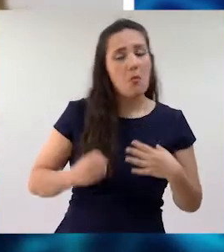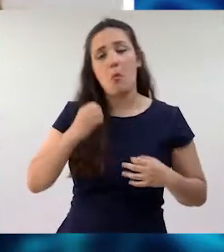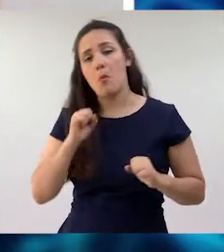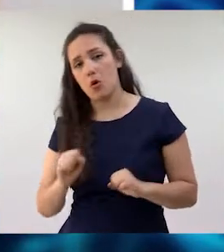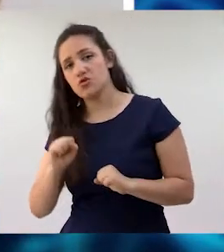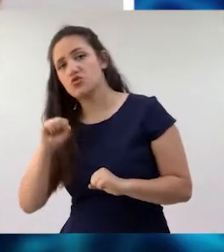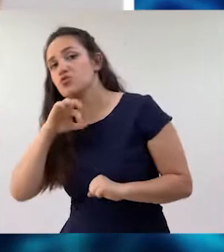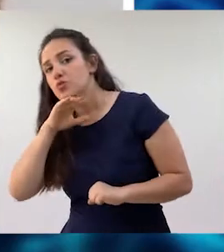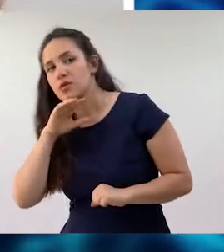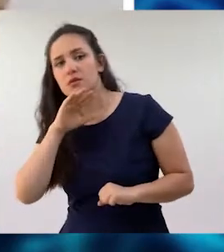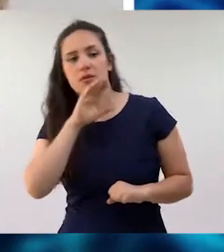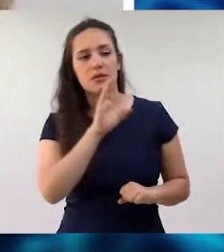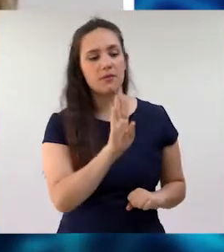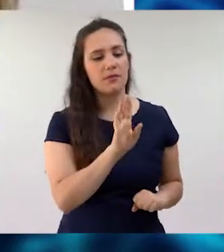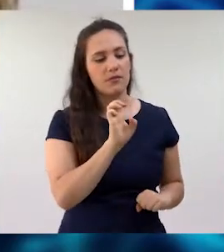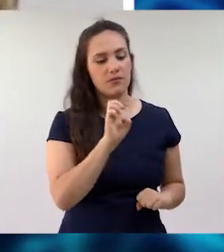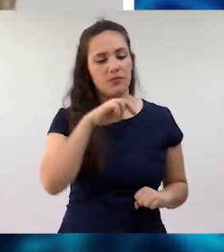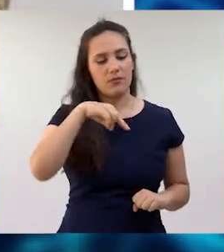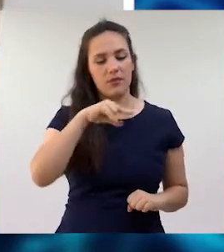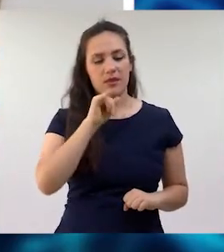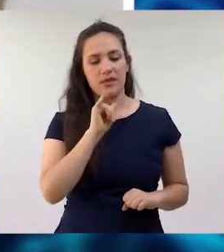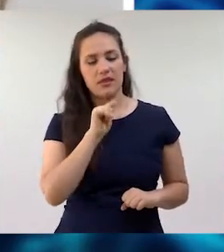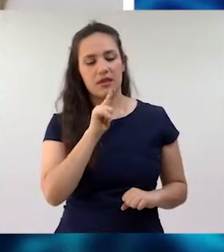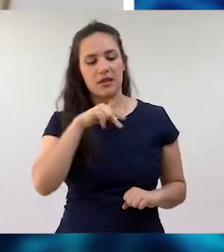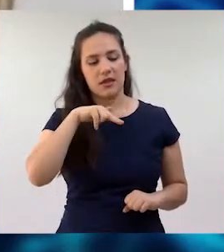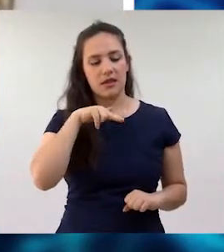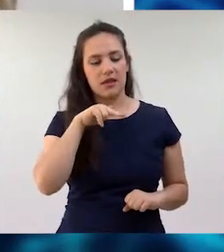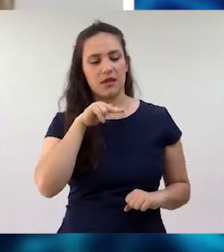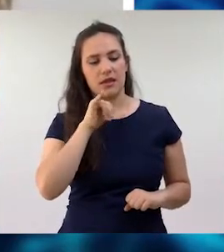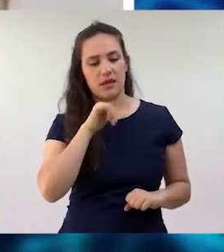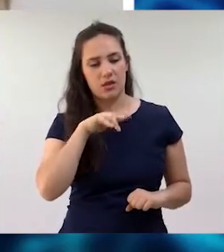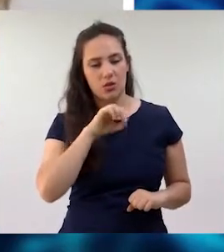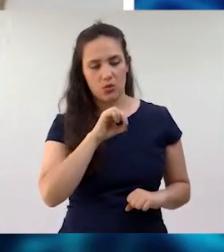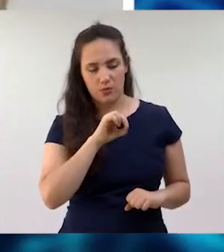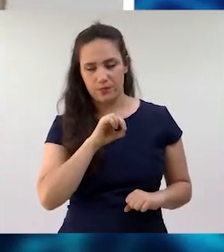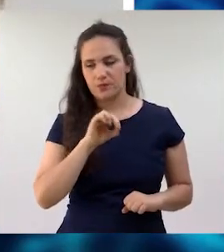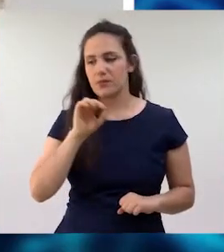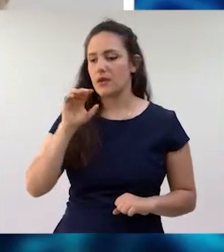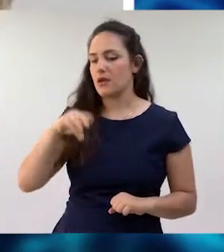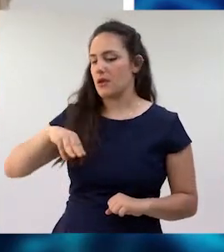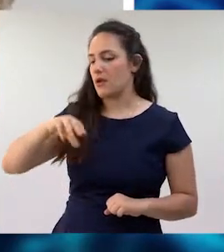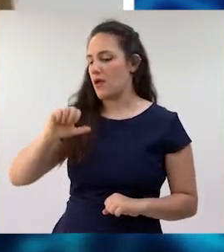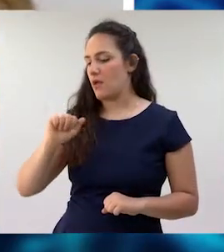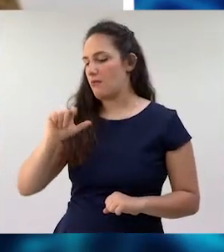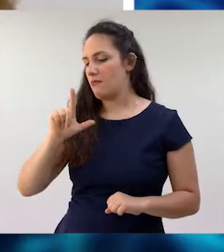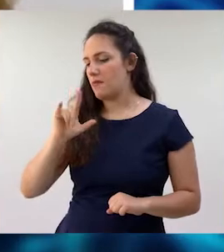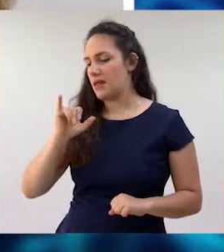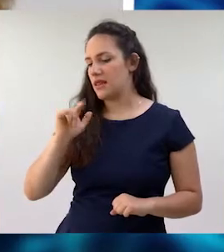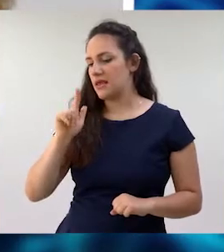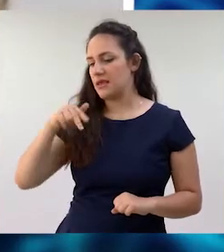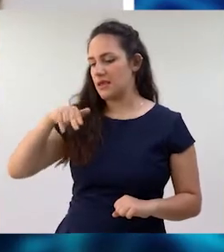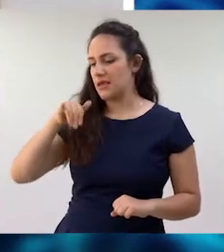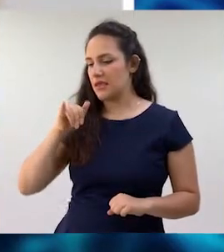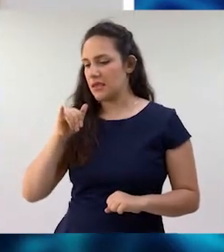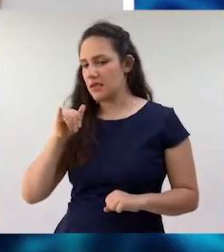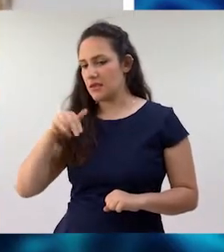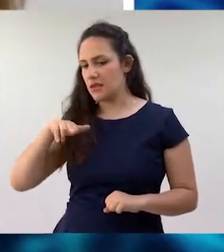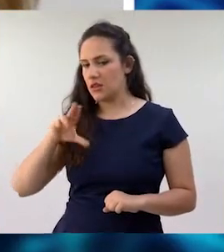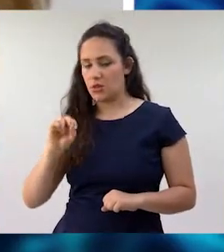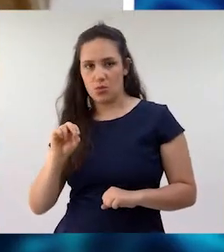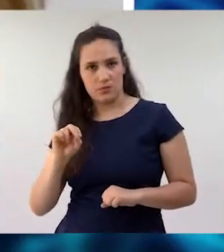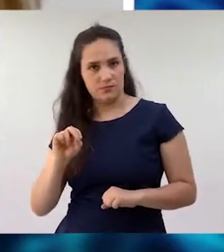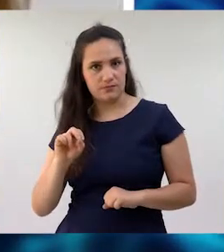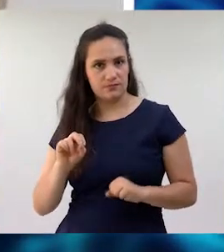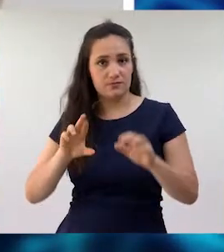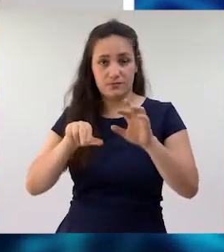ser maligno. Mesmo entre os tumores benignos, nós temos vários tipos. Não são todos os